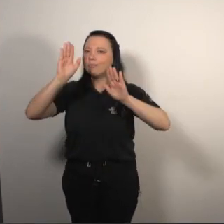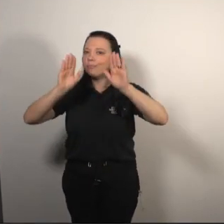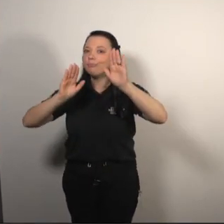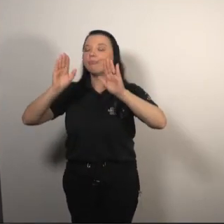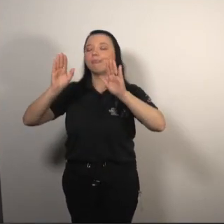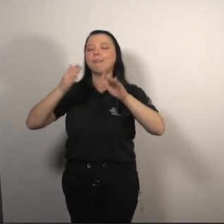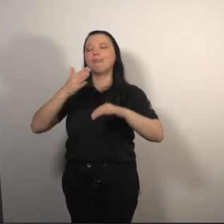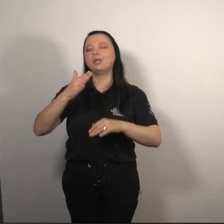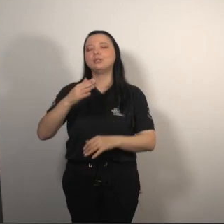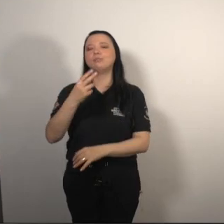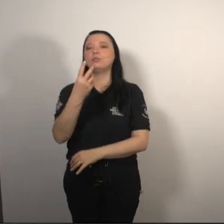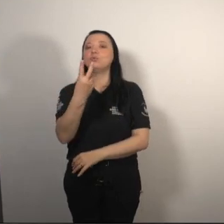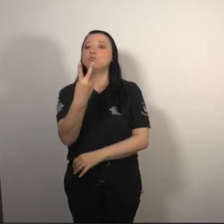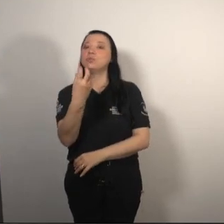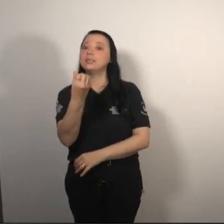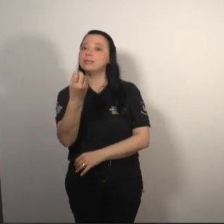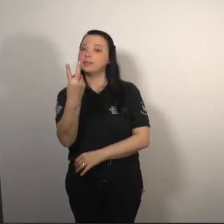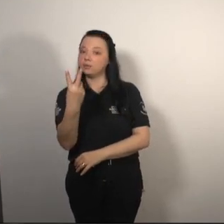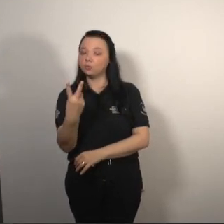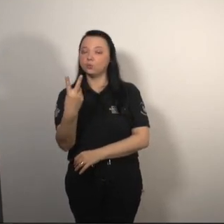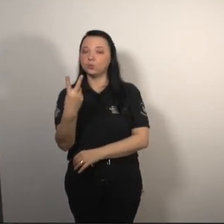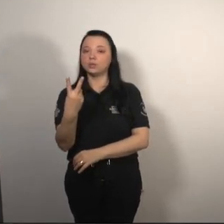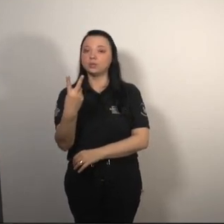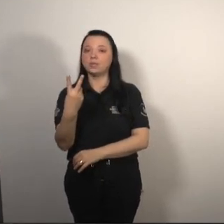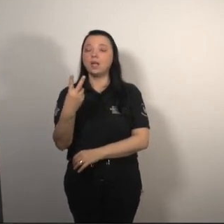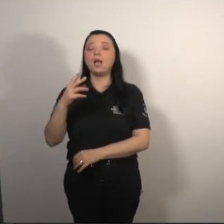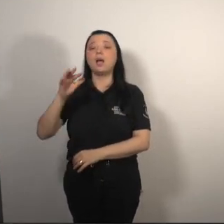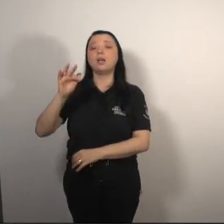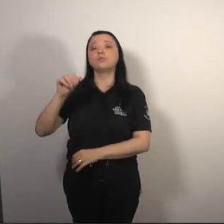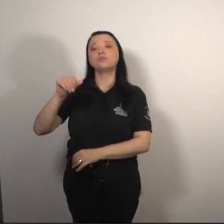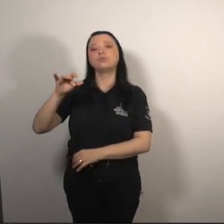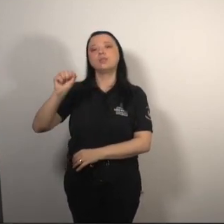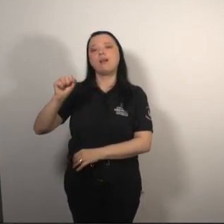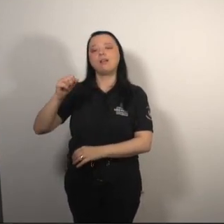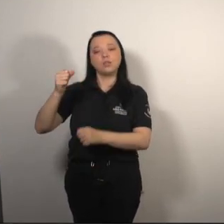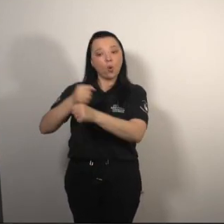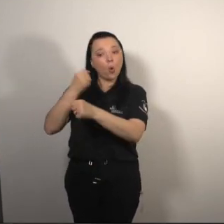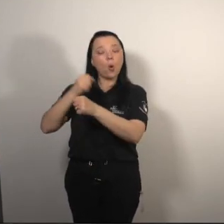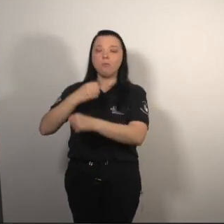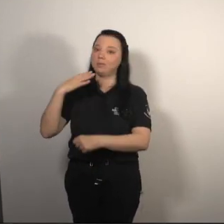de 262. As funcionais são obras mais rápidas.